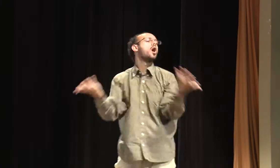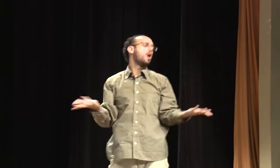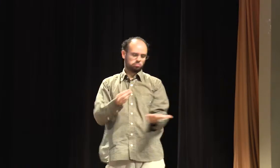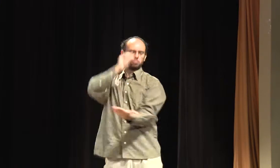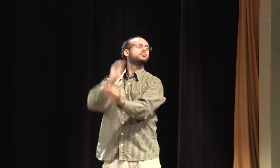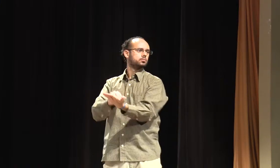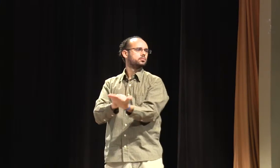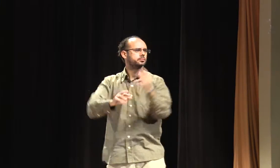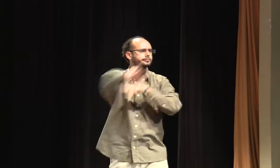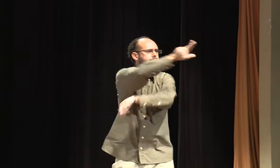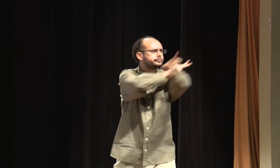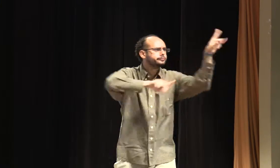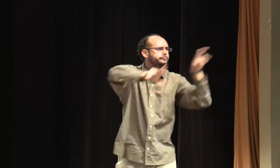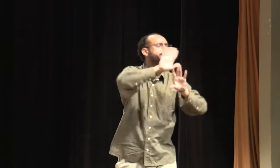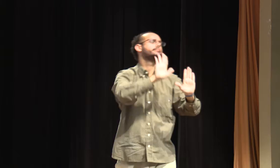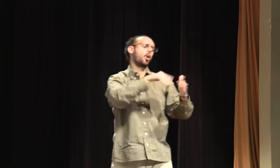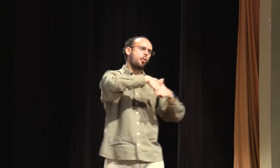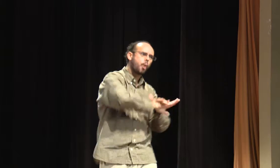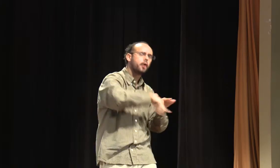é aberto.